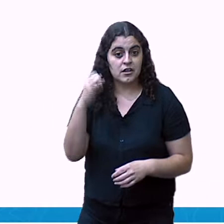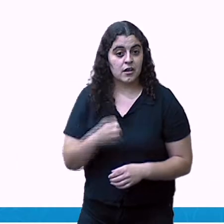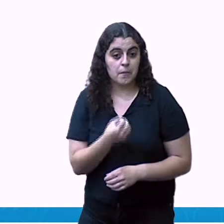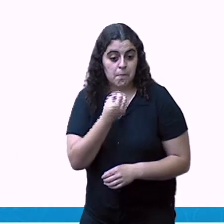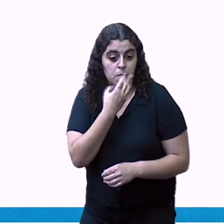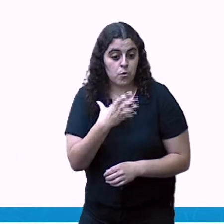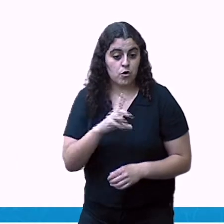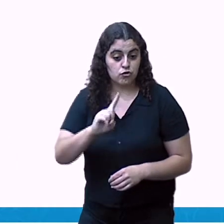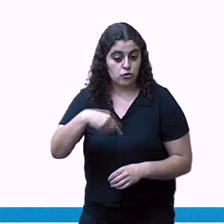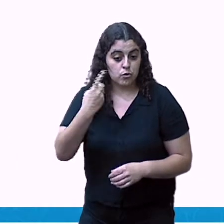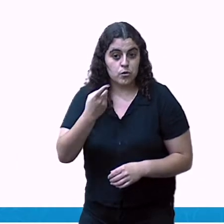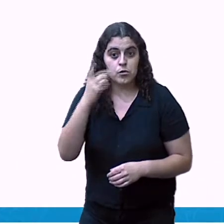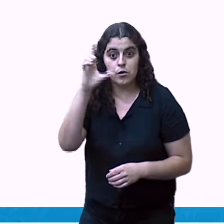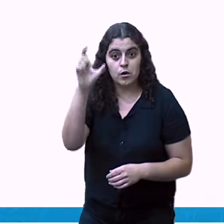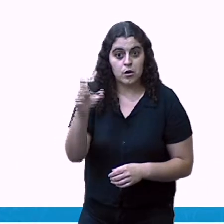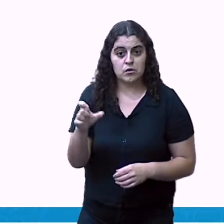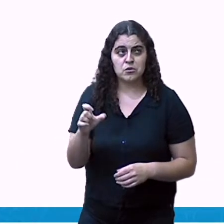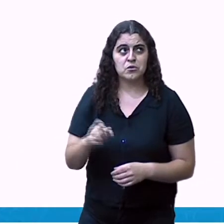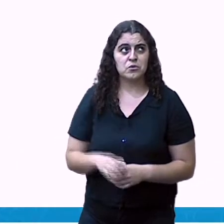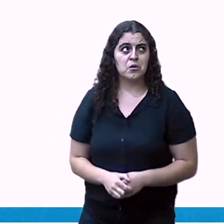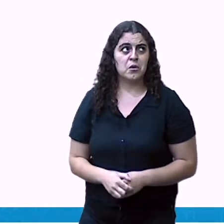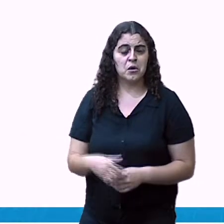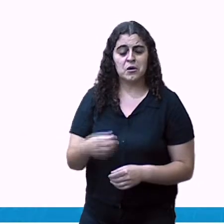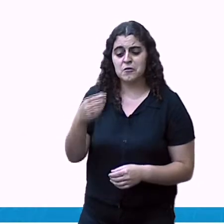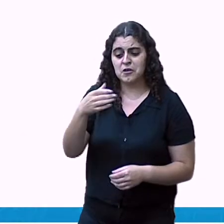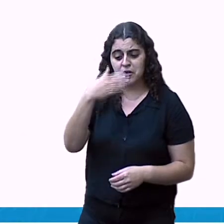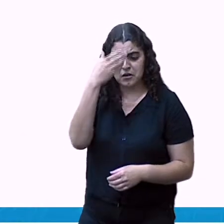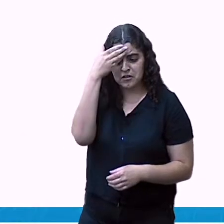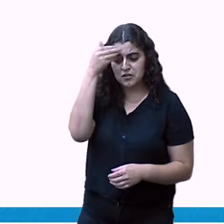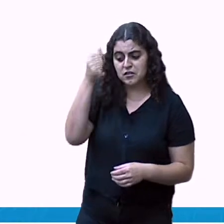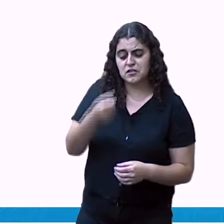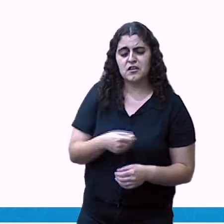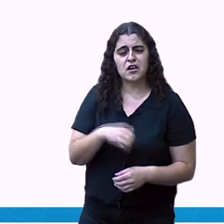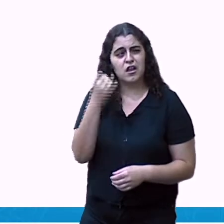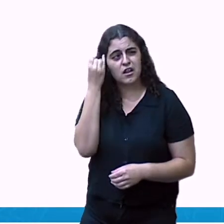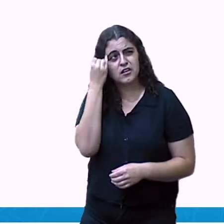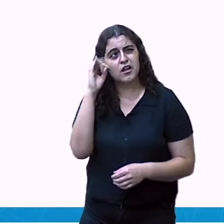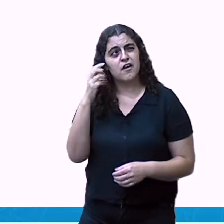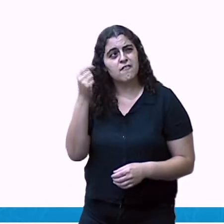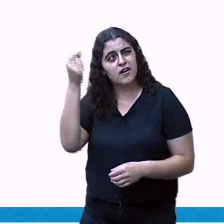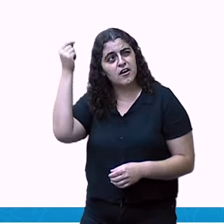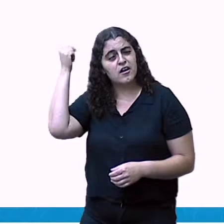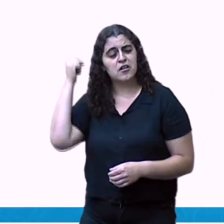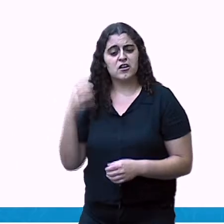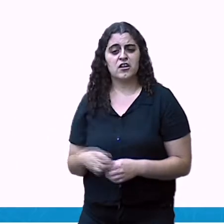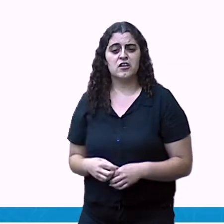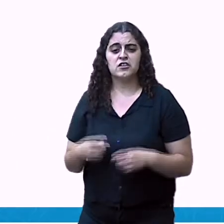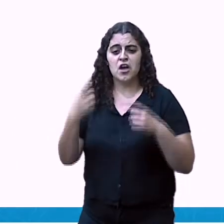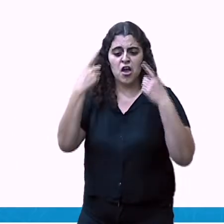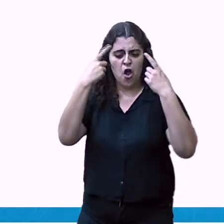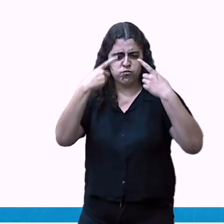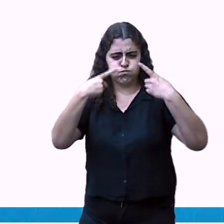jogar fora a sua ideia antiga, sem muita discussão, sem nenhuma briga?